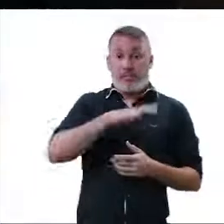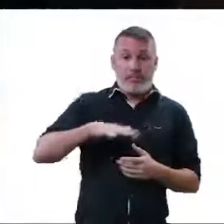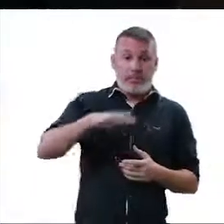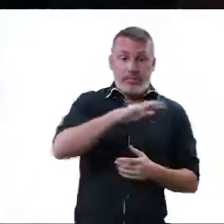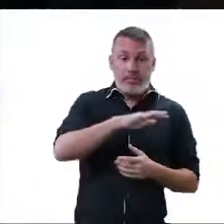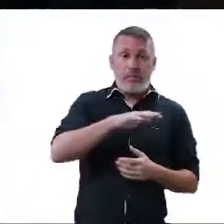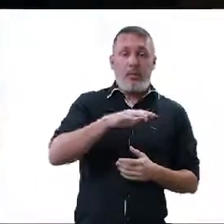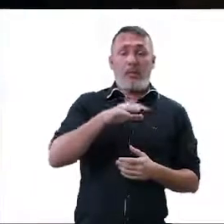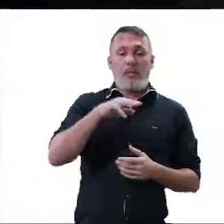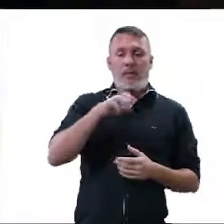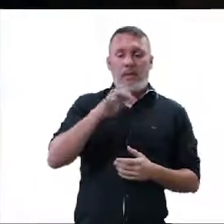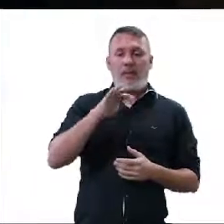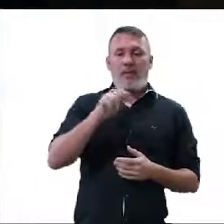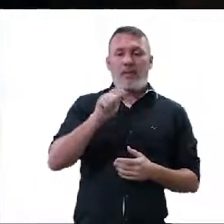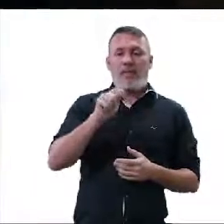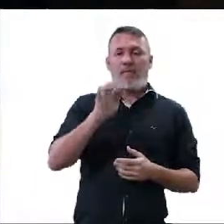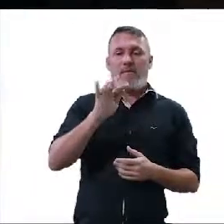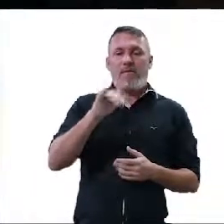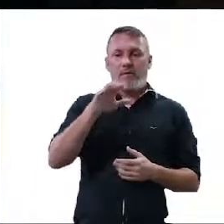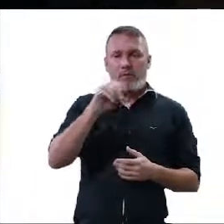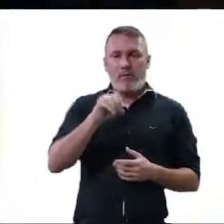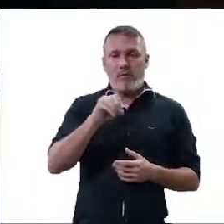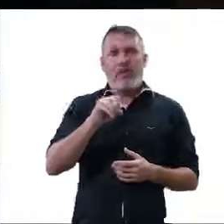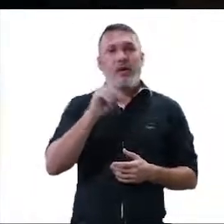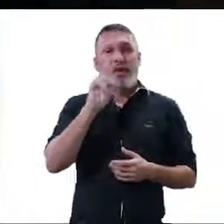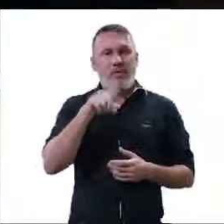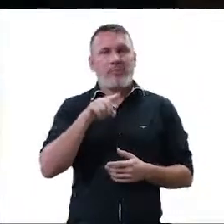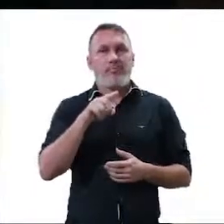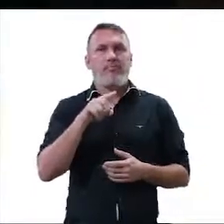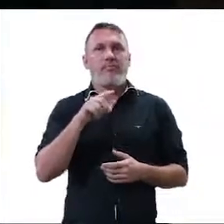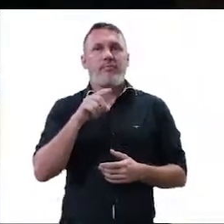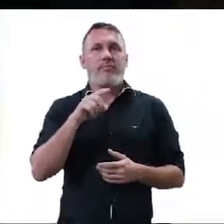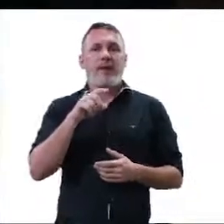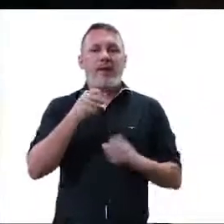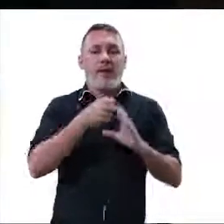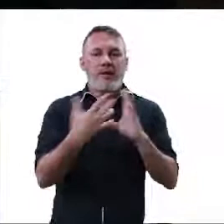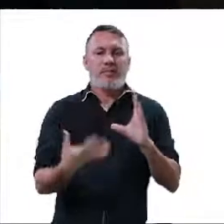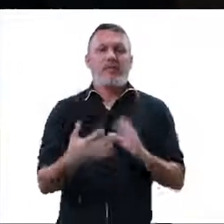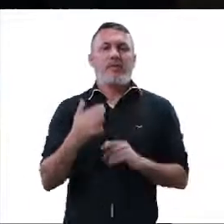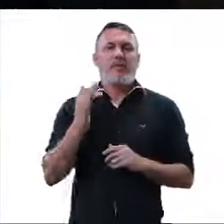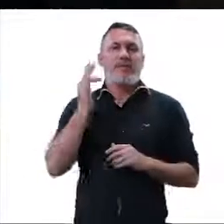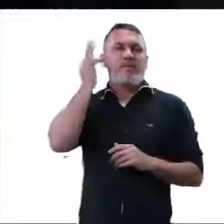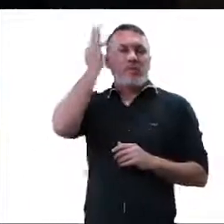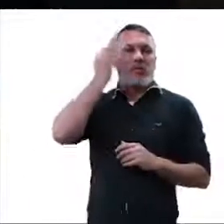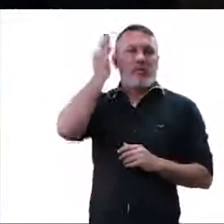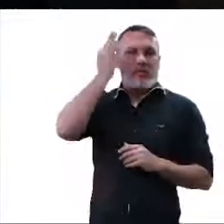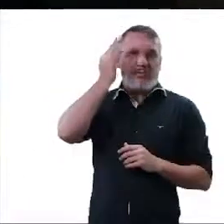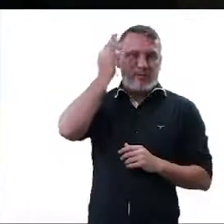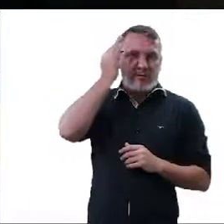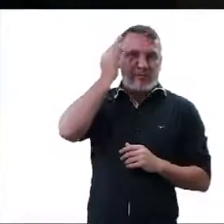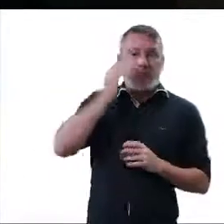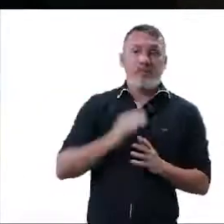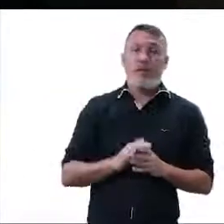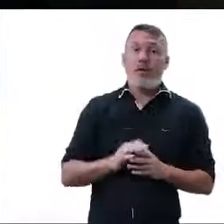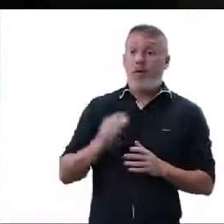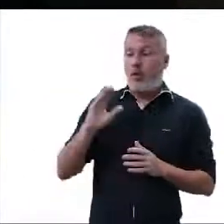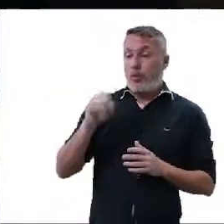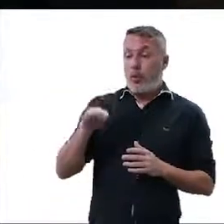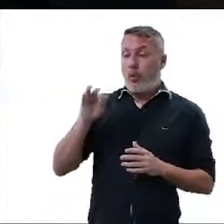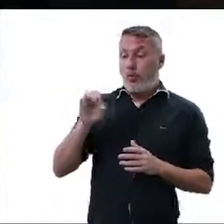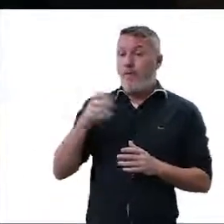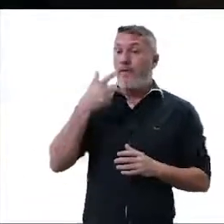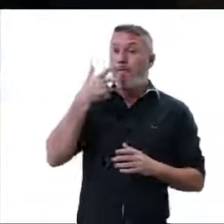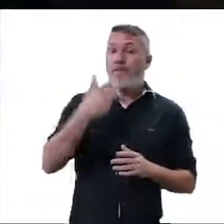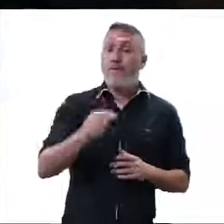é caracterizado pelo surgimento do pensamento filosófico. Filosofia, para Comte, é